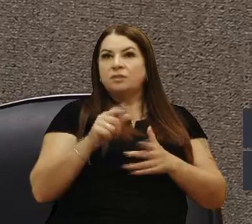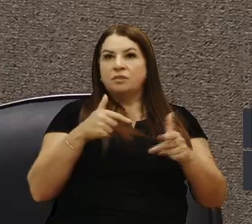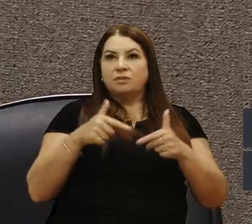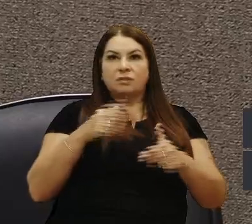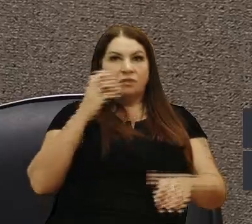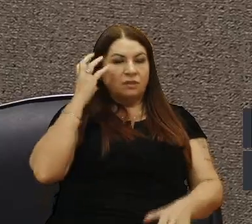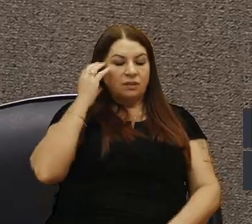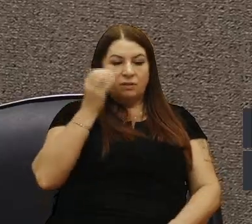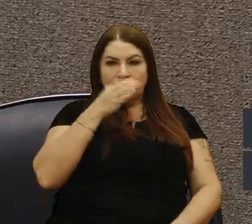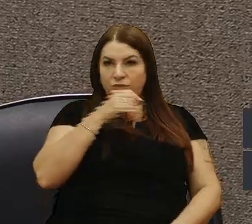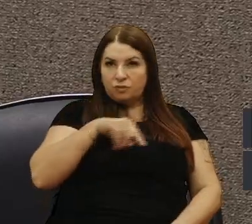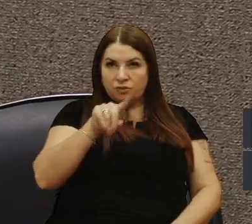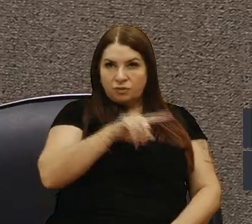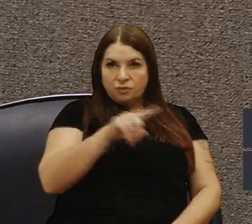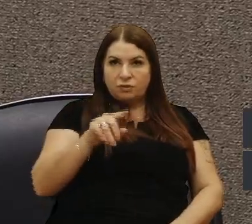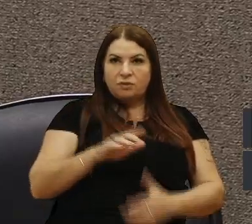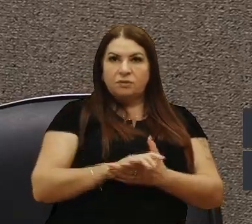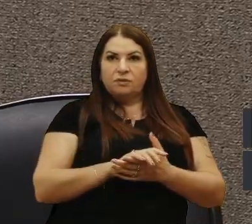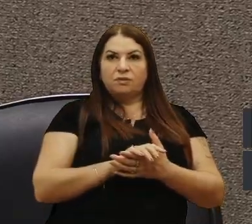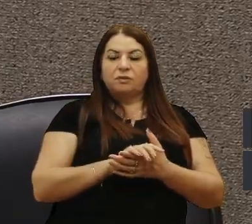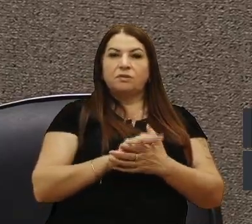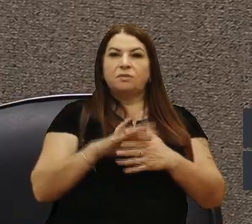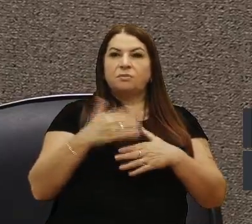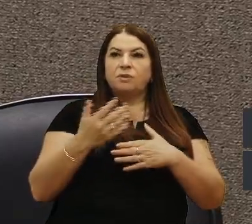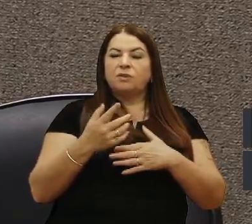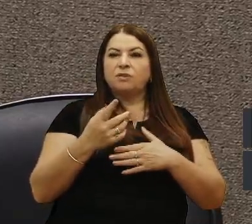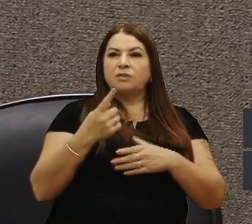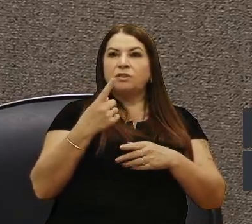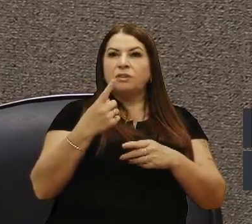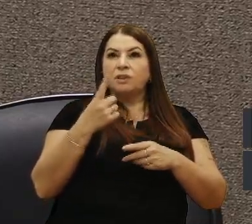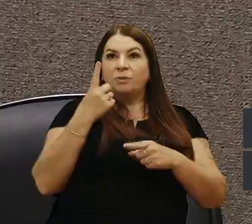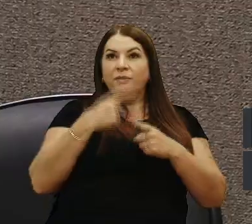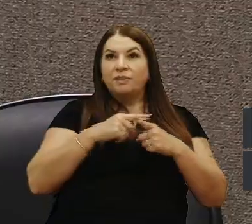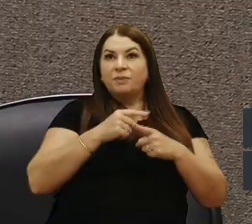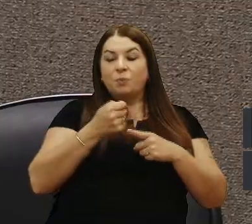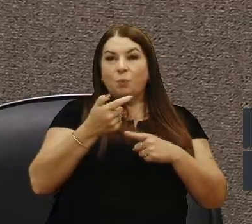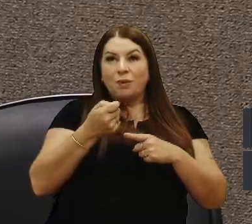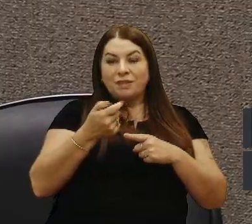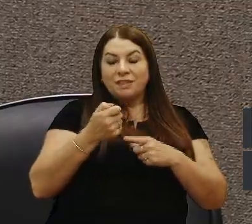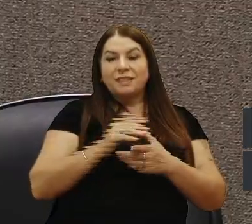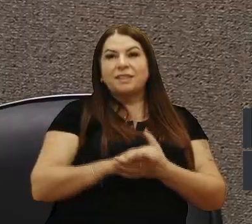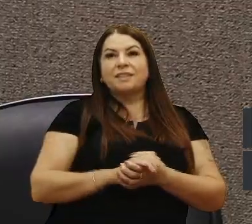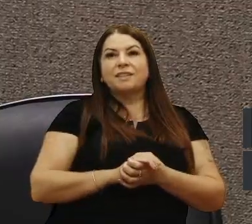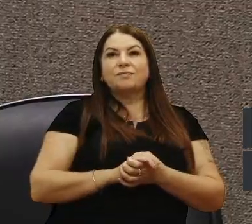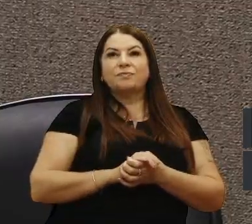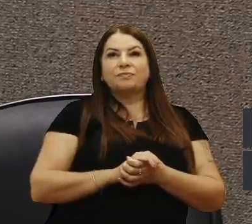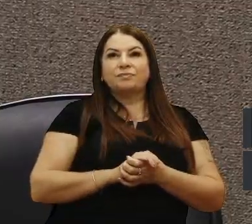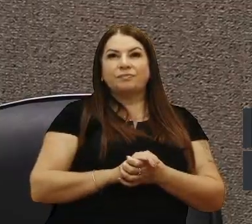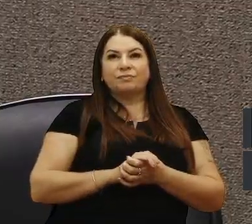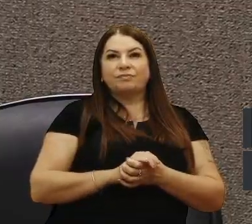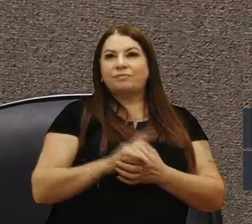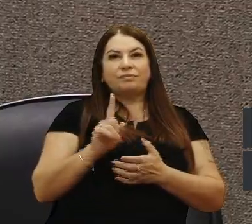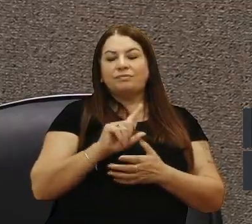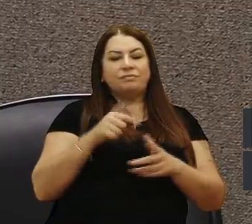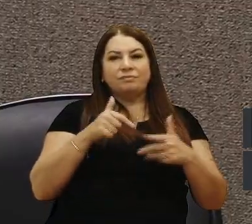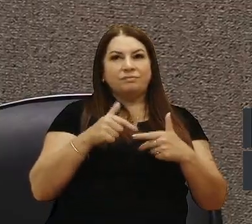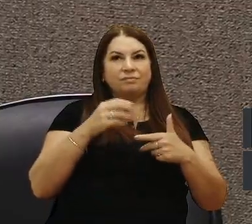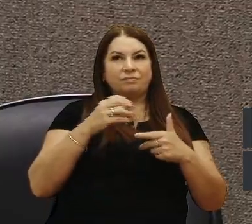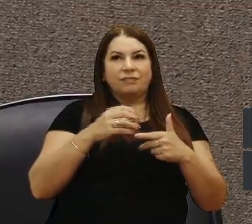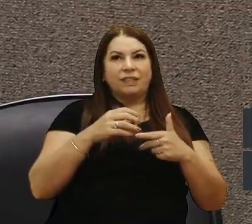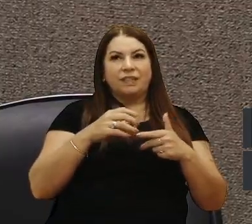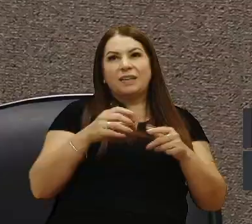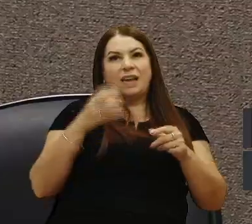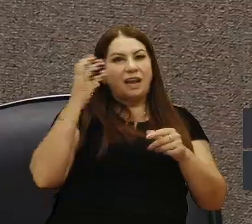Rádio Caxias, estive em mais de uma vez, quase, quase, mas acabei não atuando na Rádio Caxias,